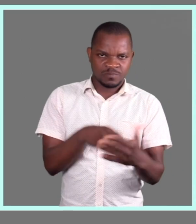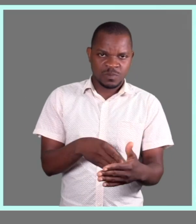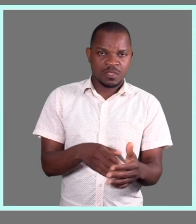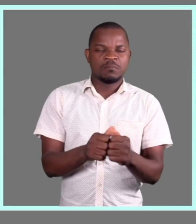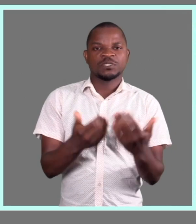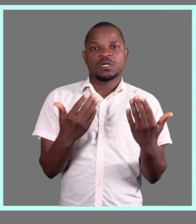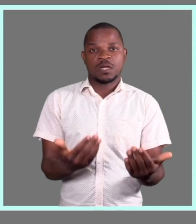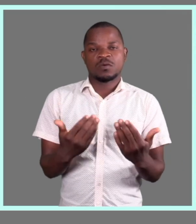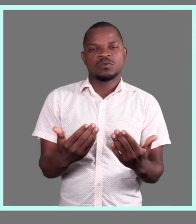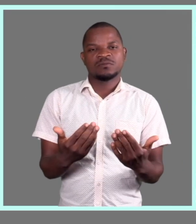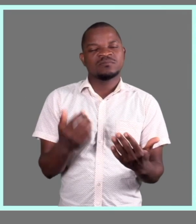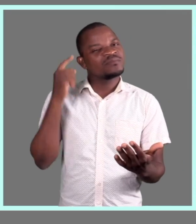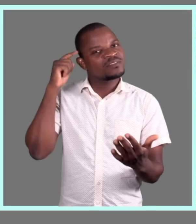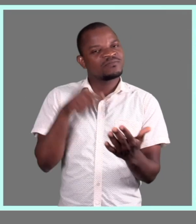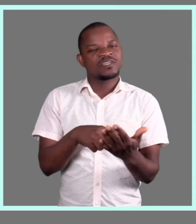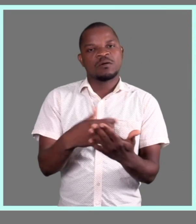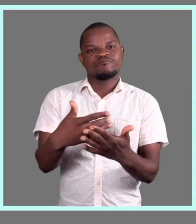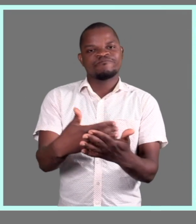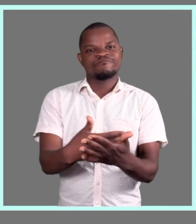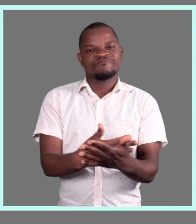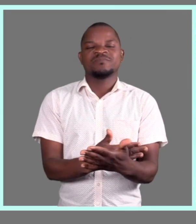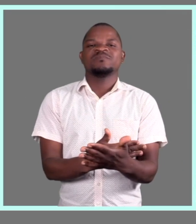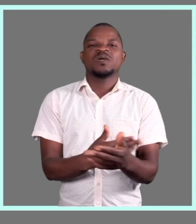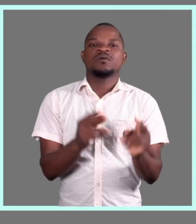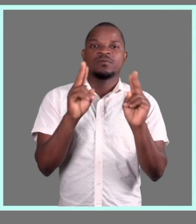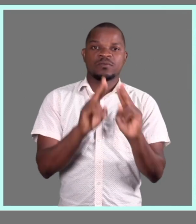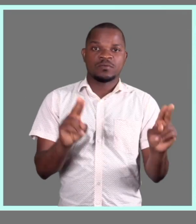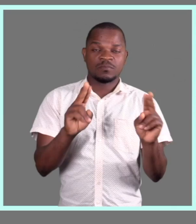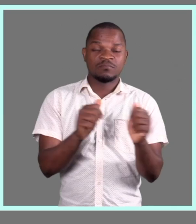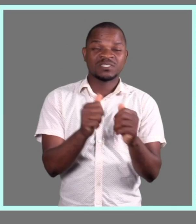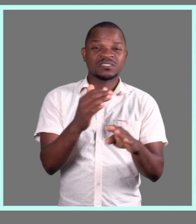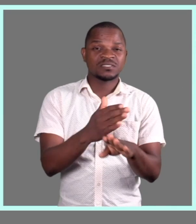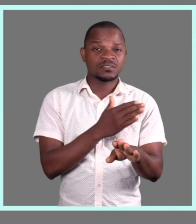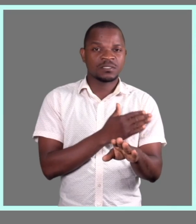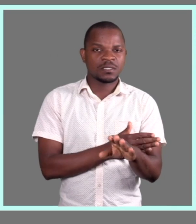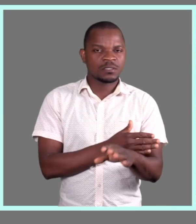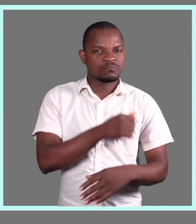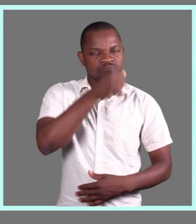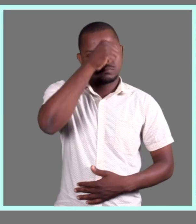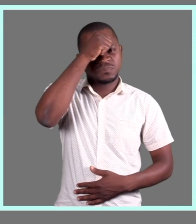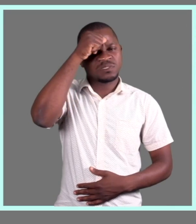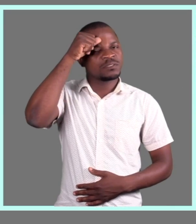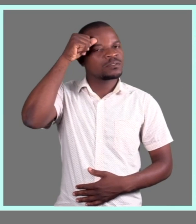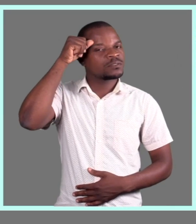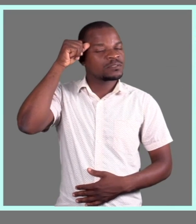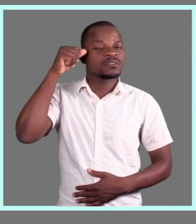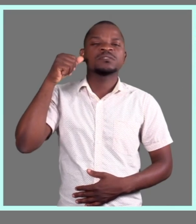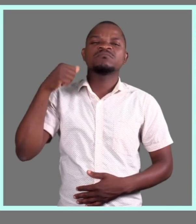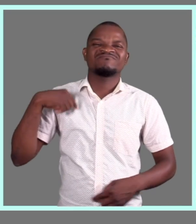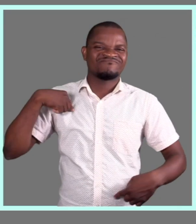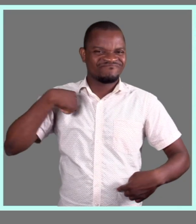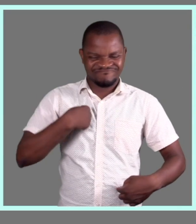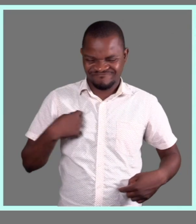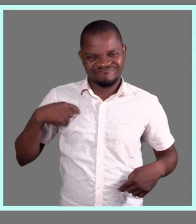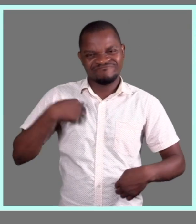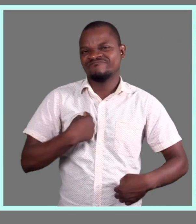nos trouxe muitas dificuldades, mas do momento já como estamos habituando, fica tudo normal. Mas quando chegou mesmo,